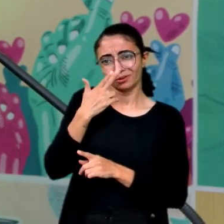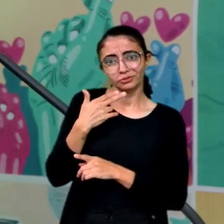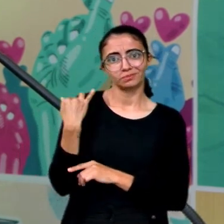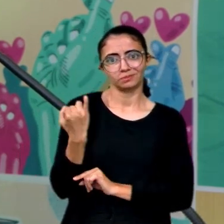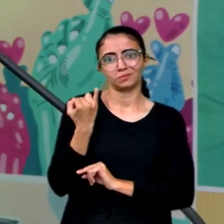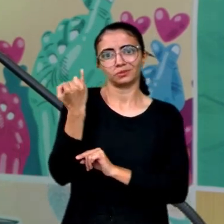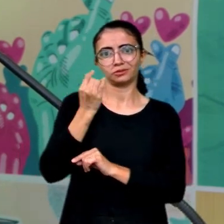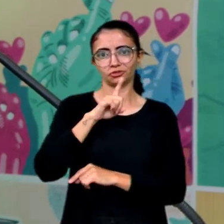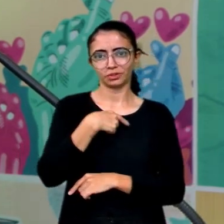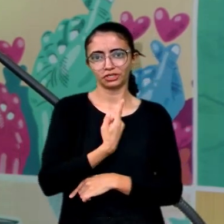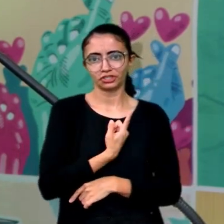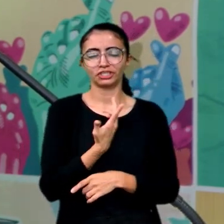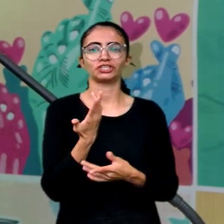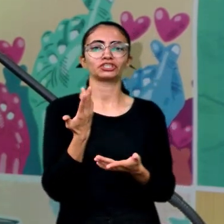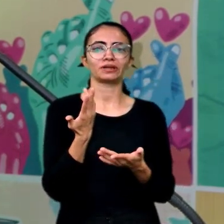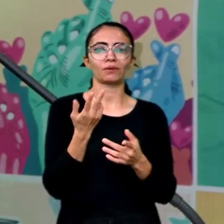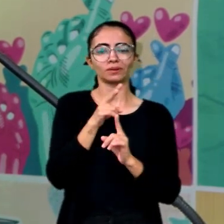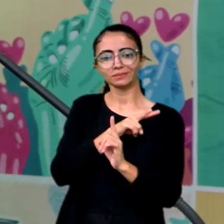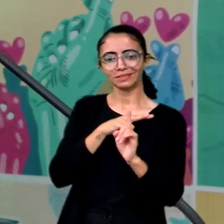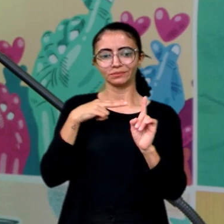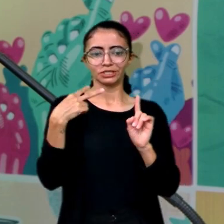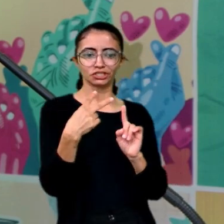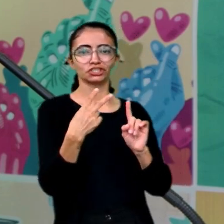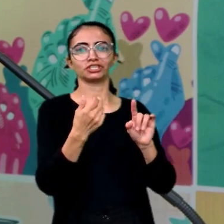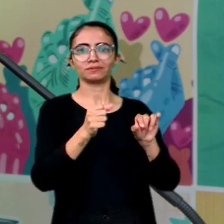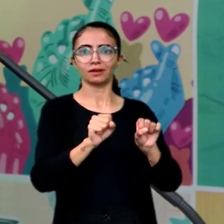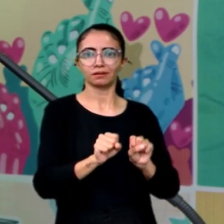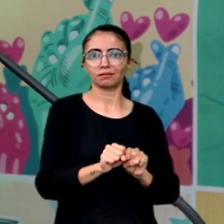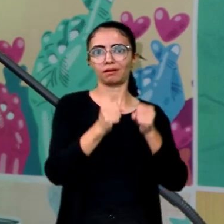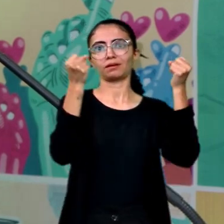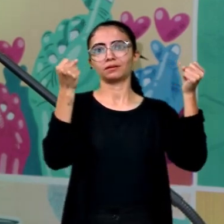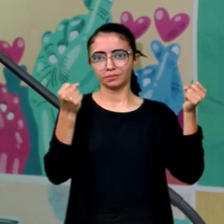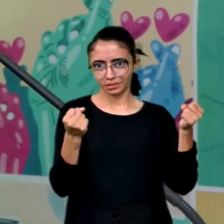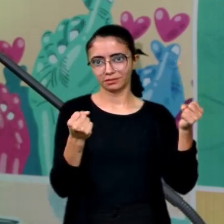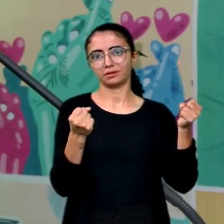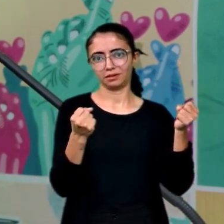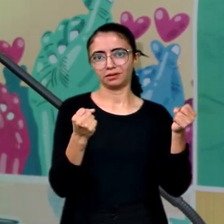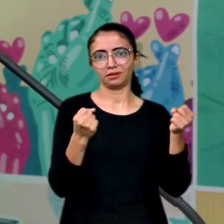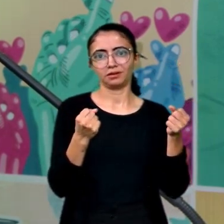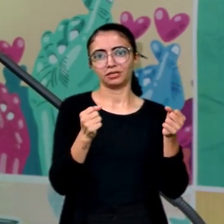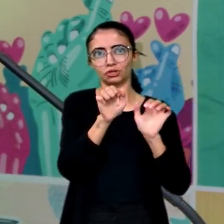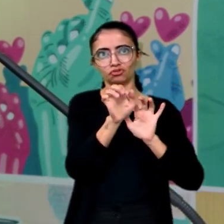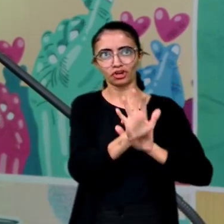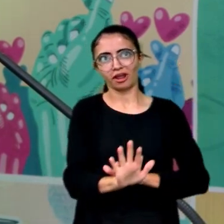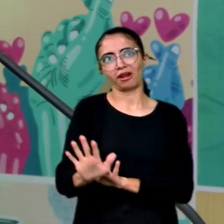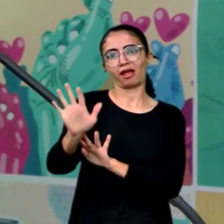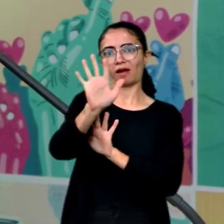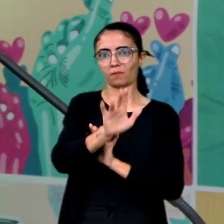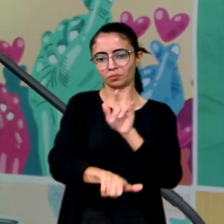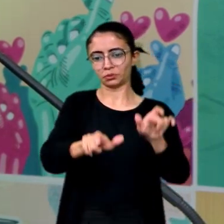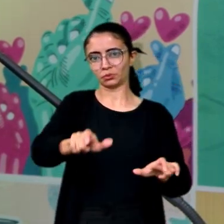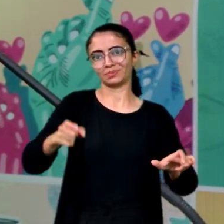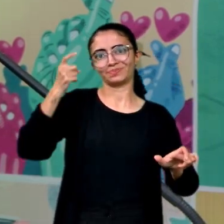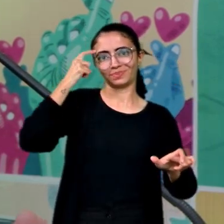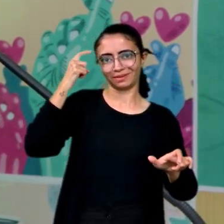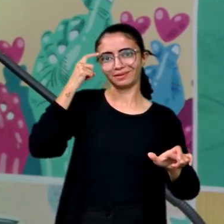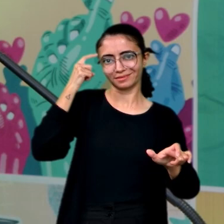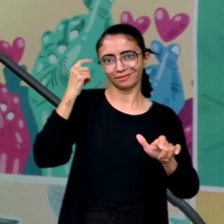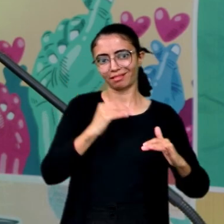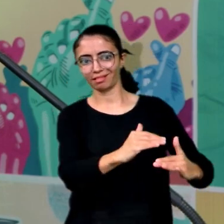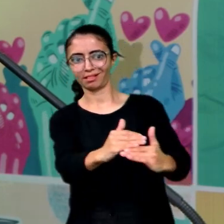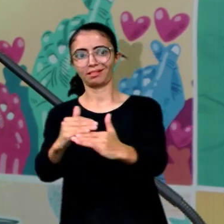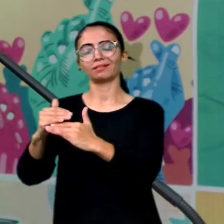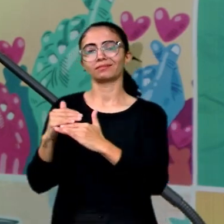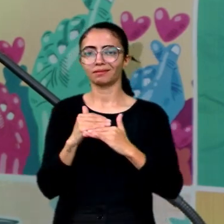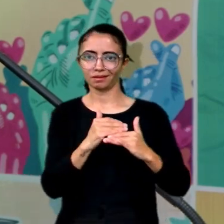quebrar algumas visões de senso comum, né, que a gente acaba tendo bastante por sermos inseridos em alguns contextos de informação